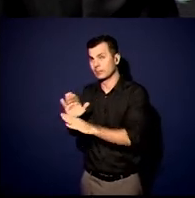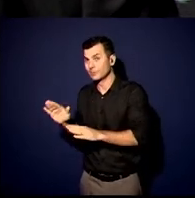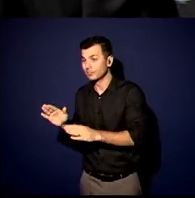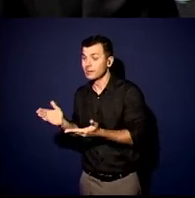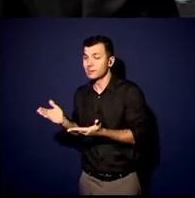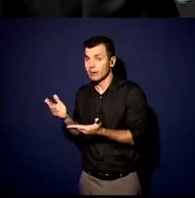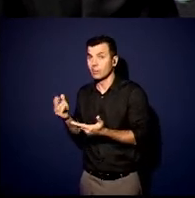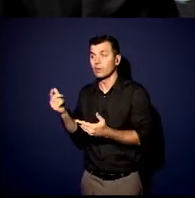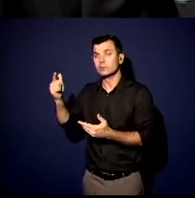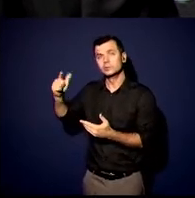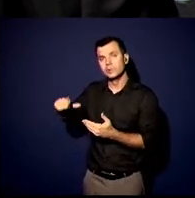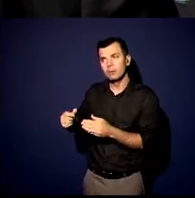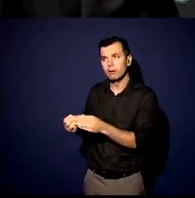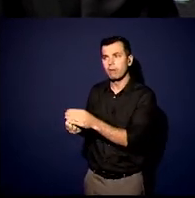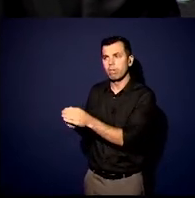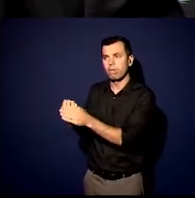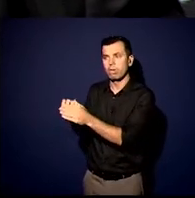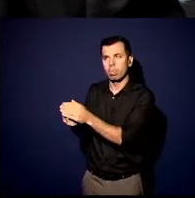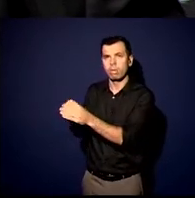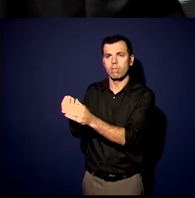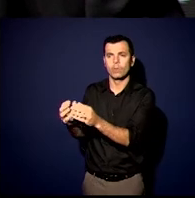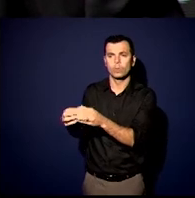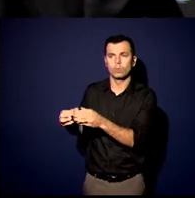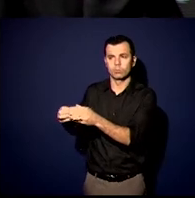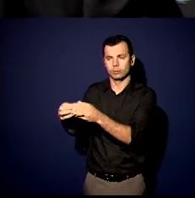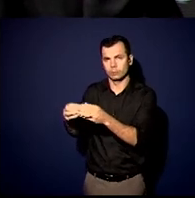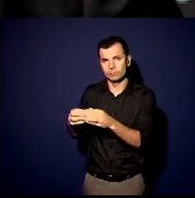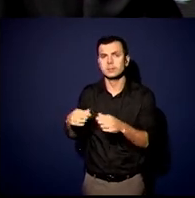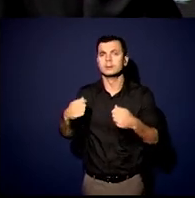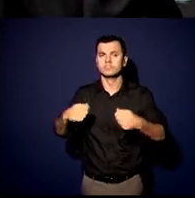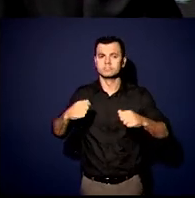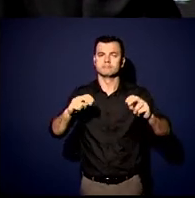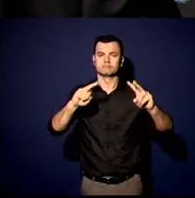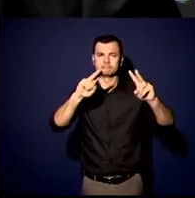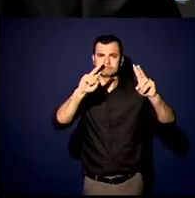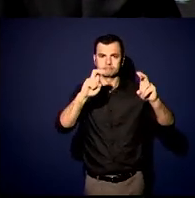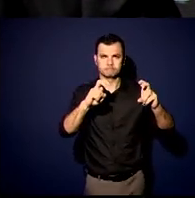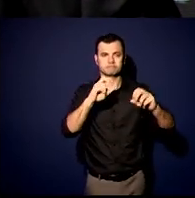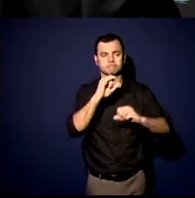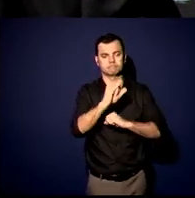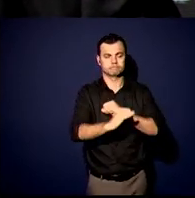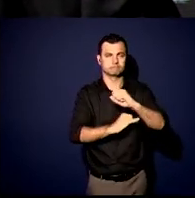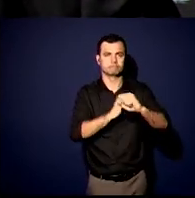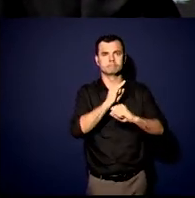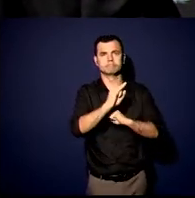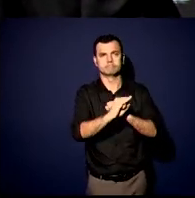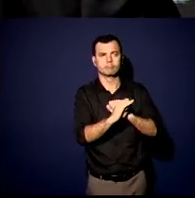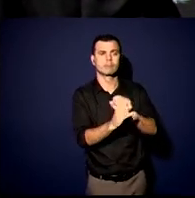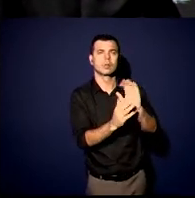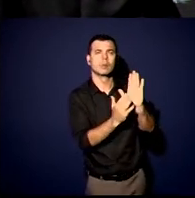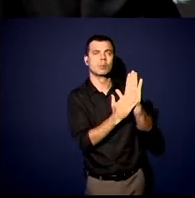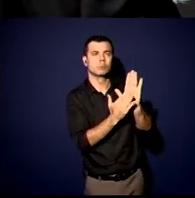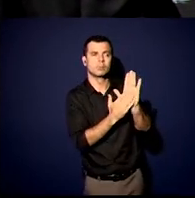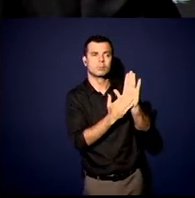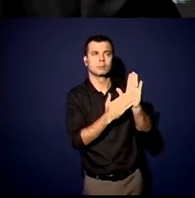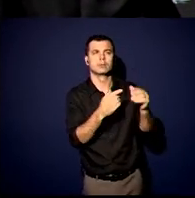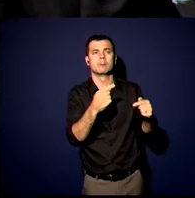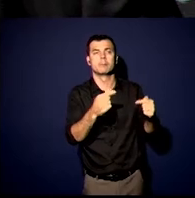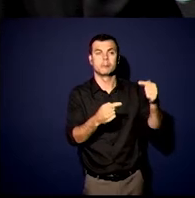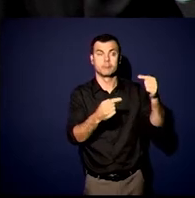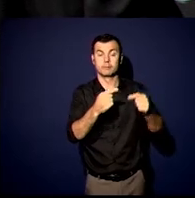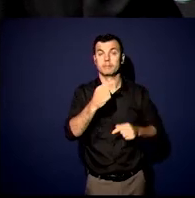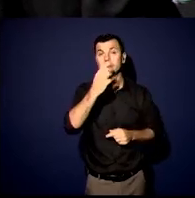então nós temos que trabalhar com novas questões uma delas é a internet nós estamos propondo um debate sério sobre isso